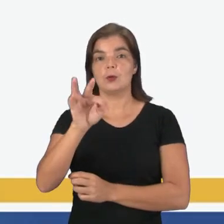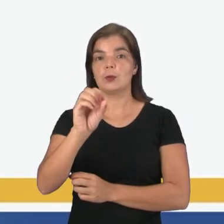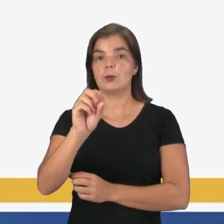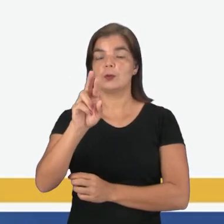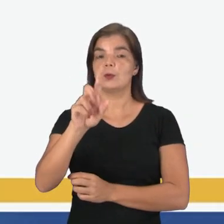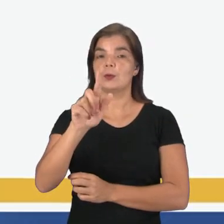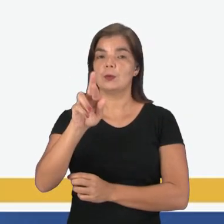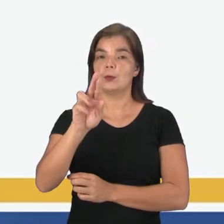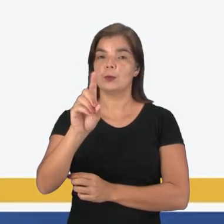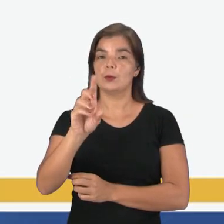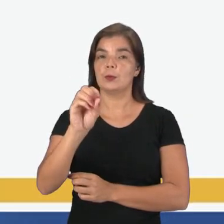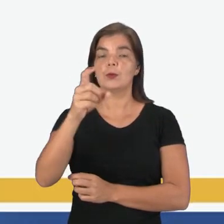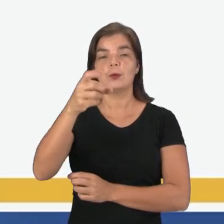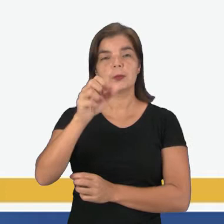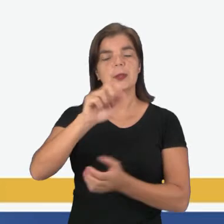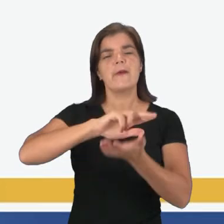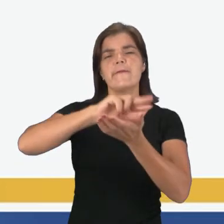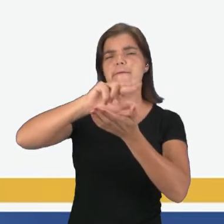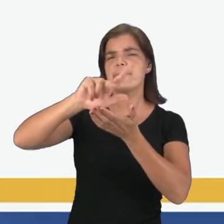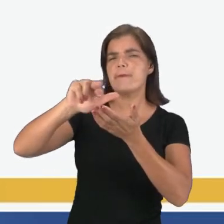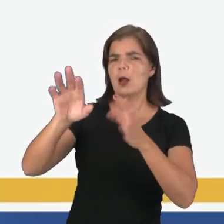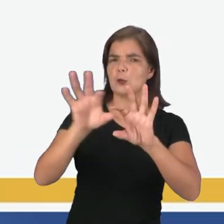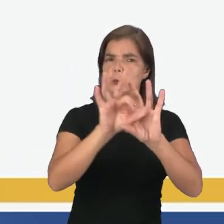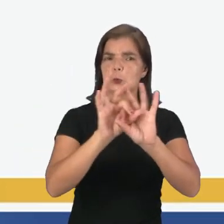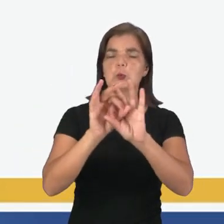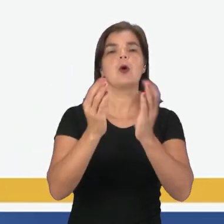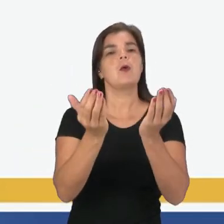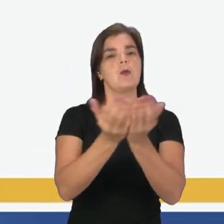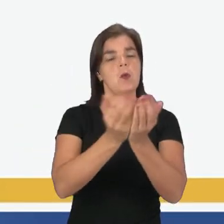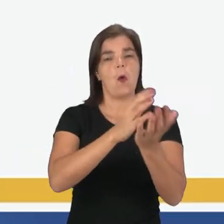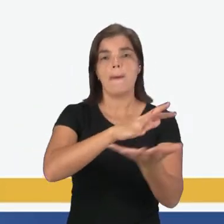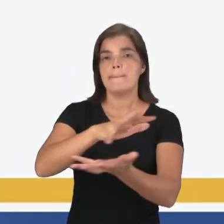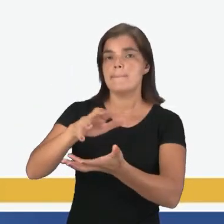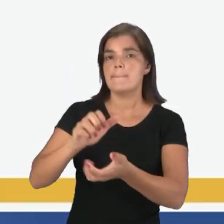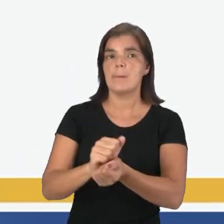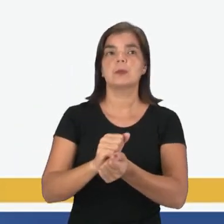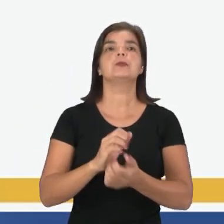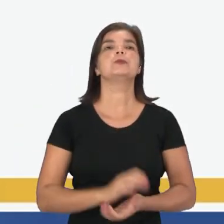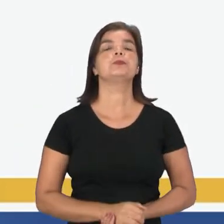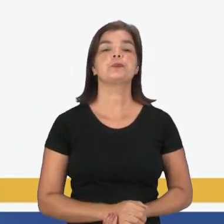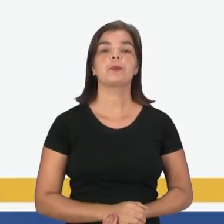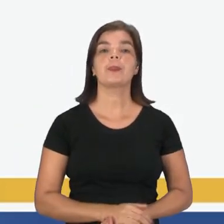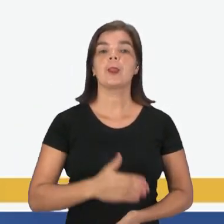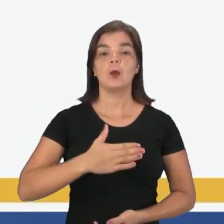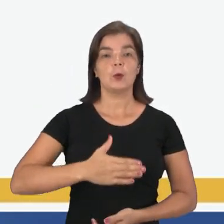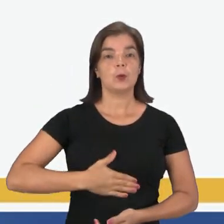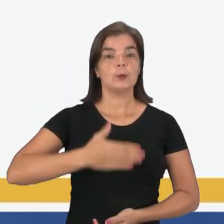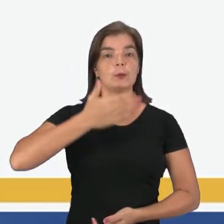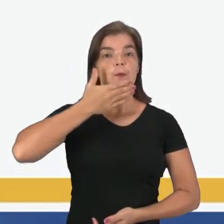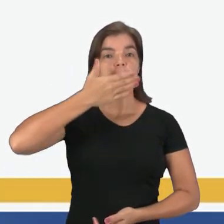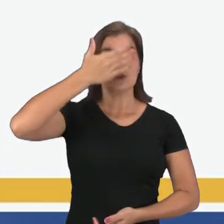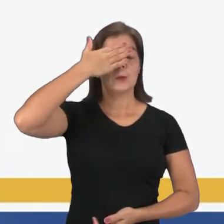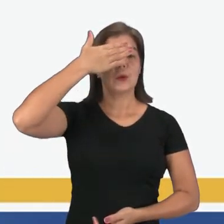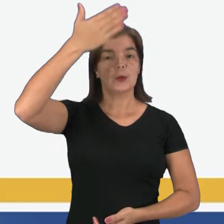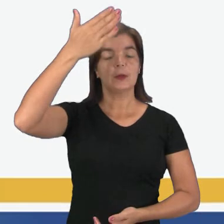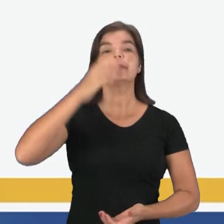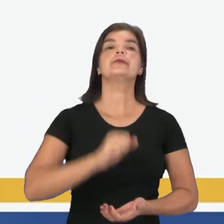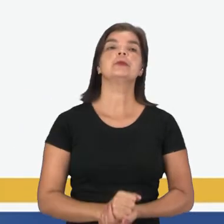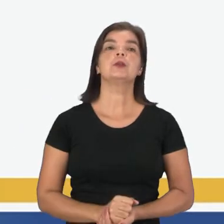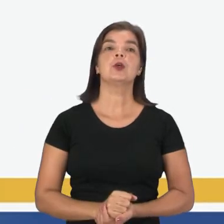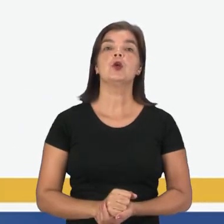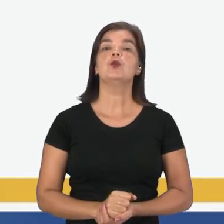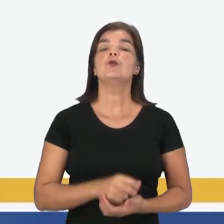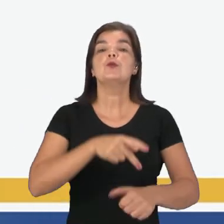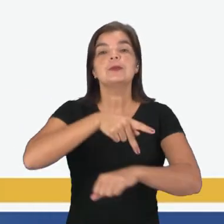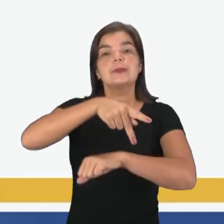a igreja anglicana, a igreja luterana. Há correntes do cristianismo pelo mundo todo. O islamismo nos países